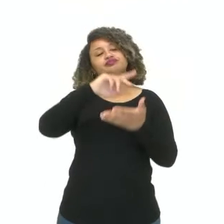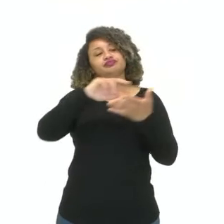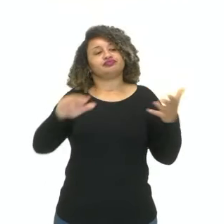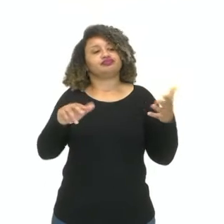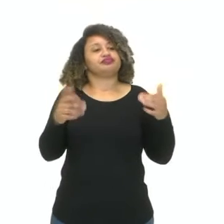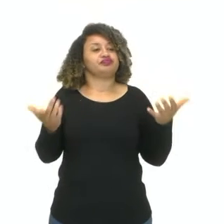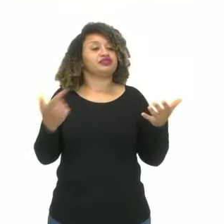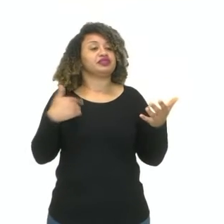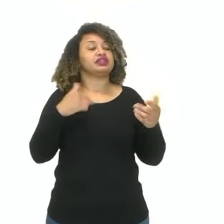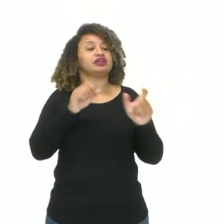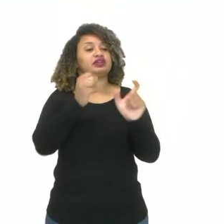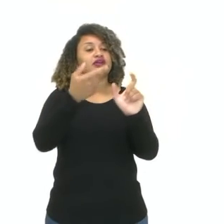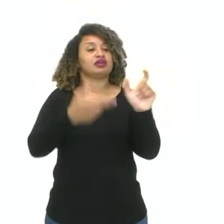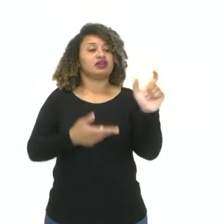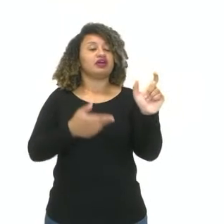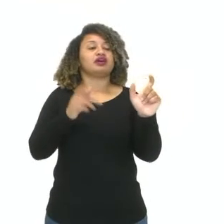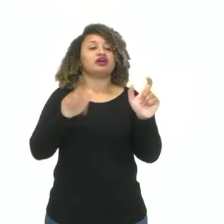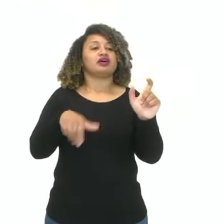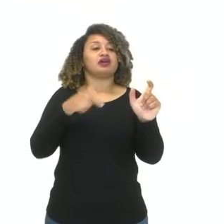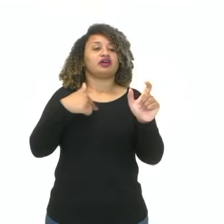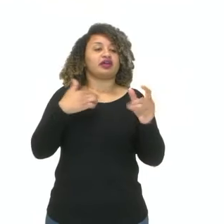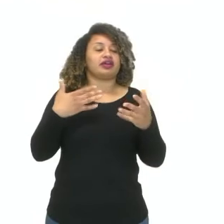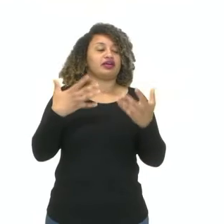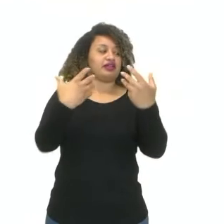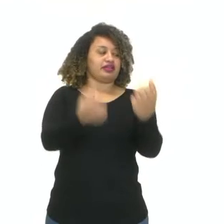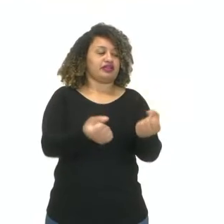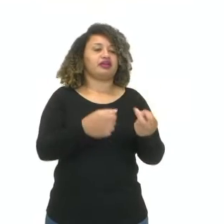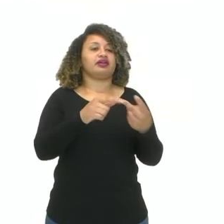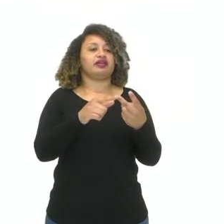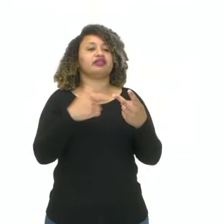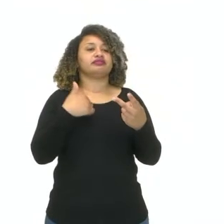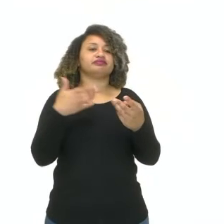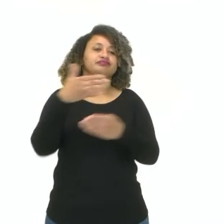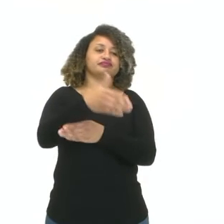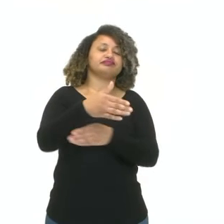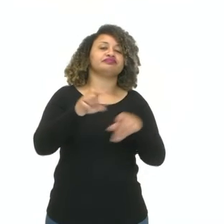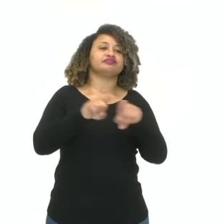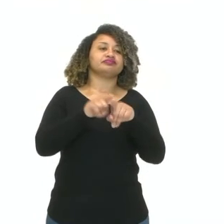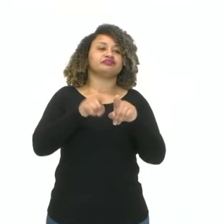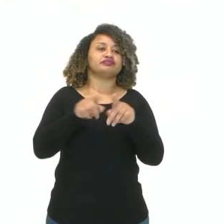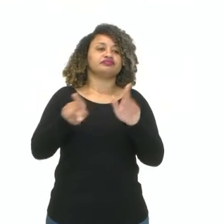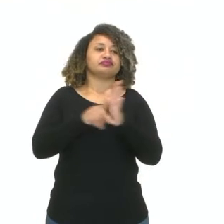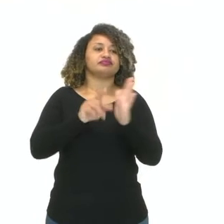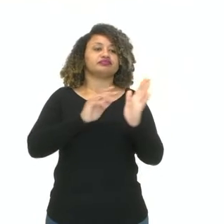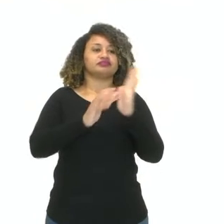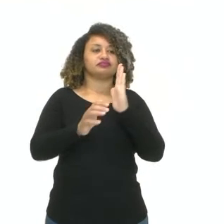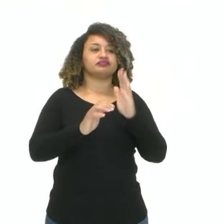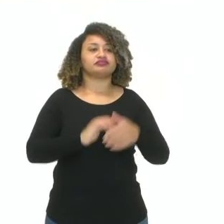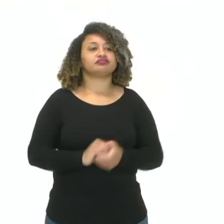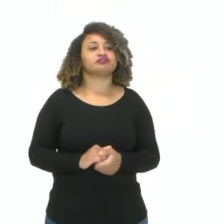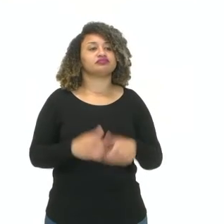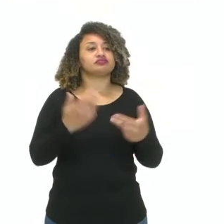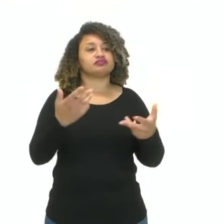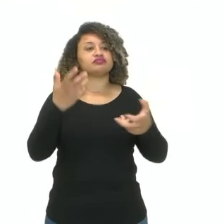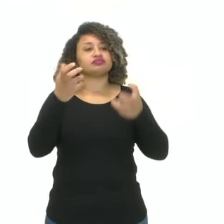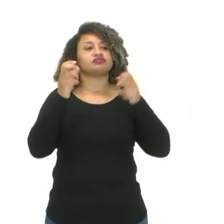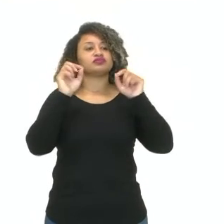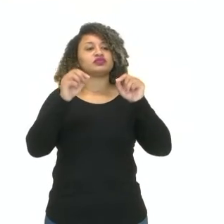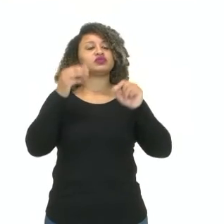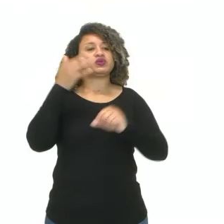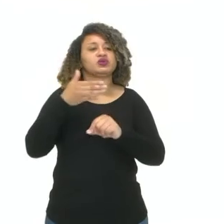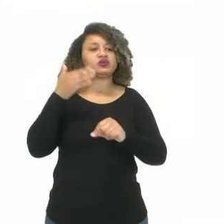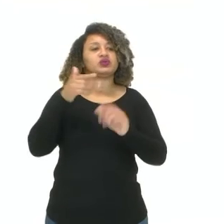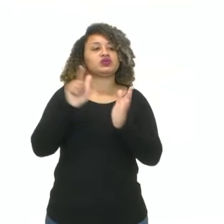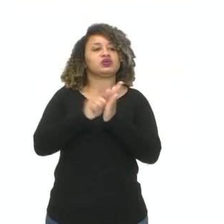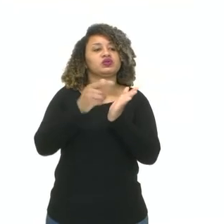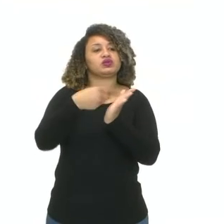São sinônimos de prosélito, adepto, sectário e partidário. Então, o discurso panfletário,